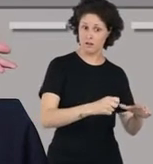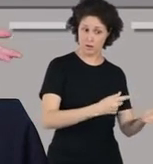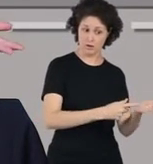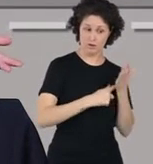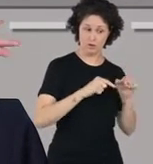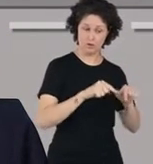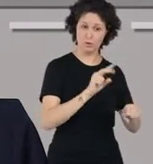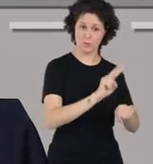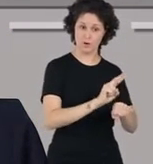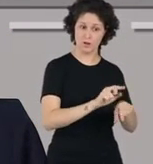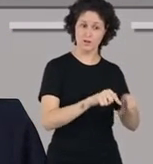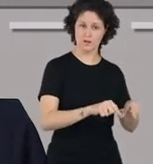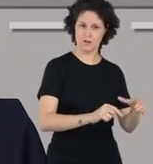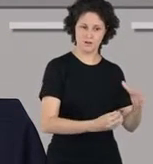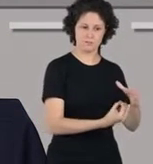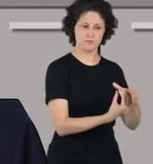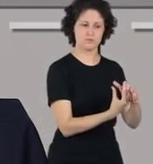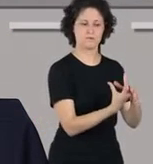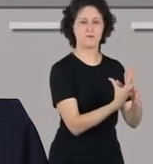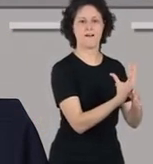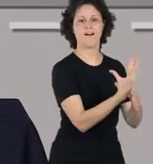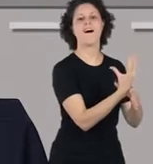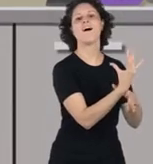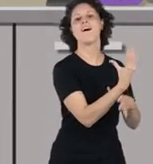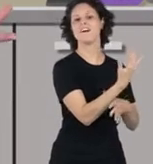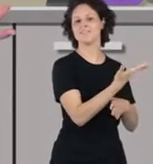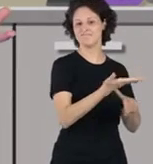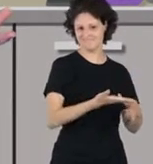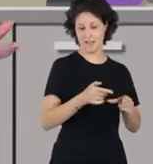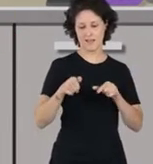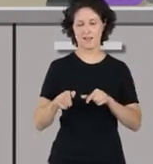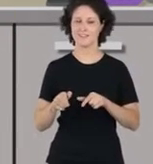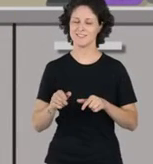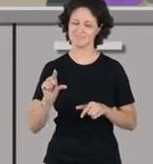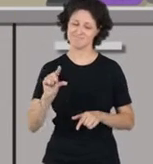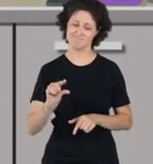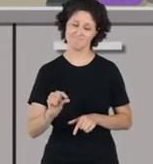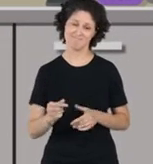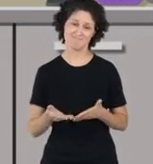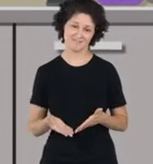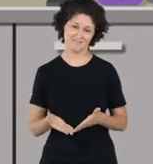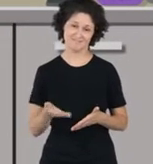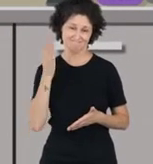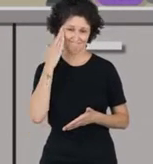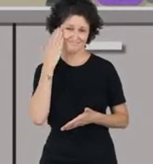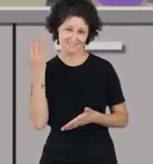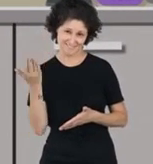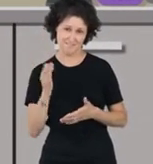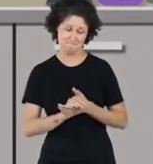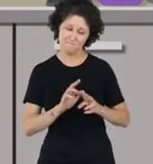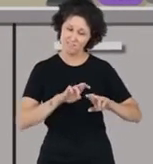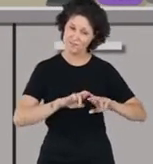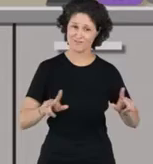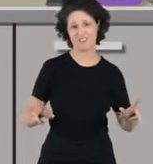nos prova que o solo fértil é muito importante para a natureza. Com o solo saudável, agora é hora da vegetação. Existem